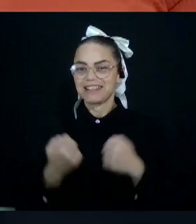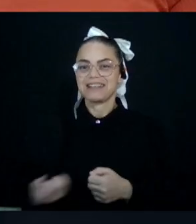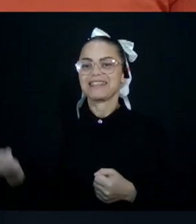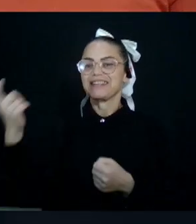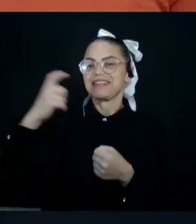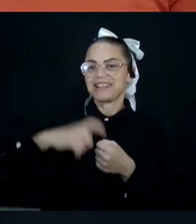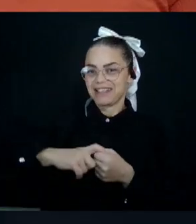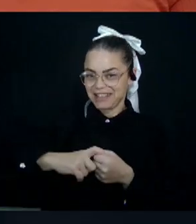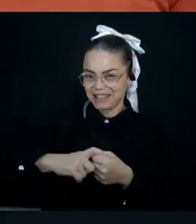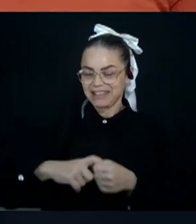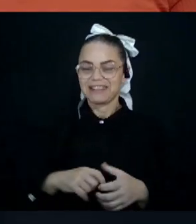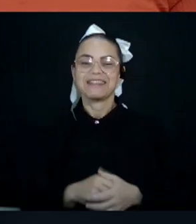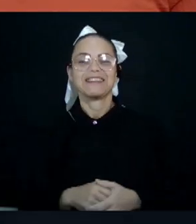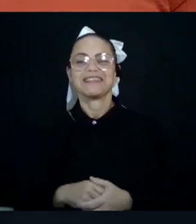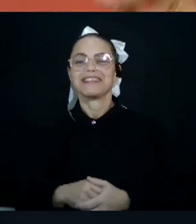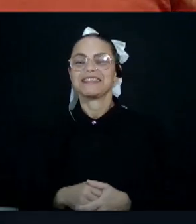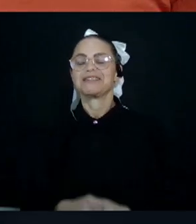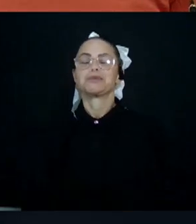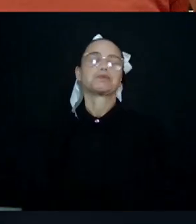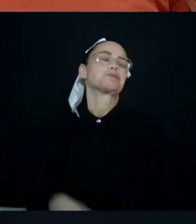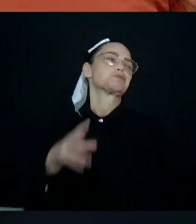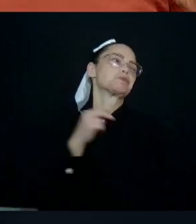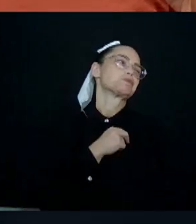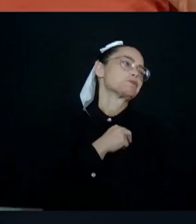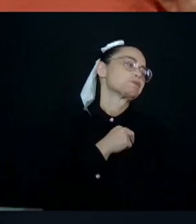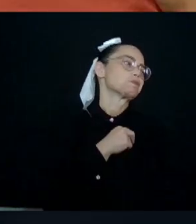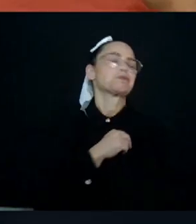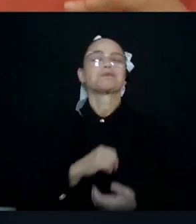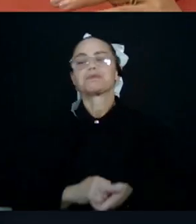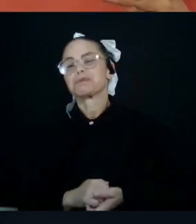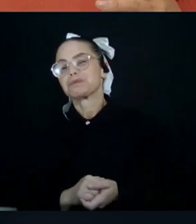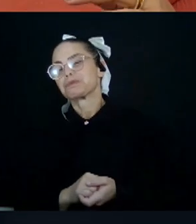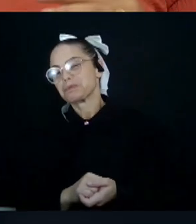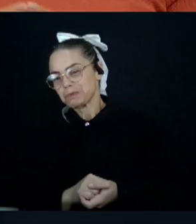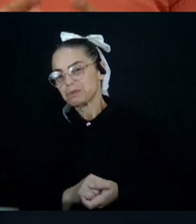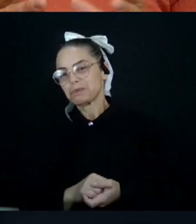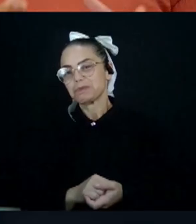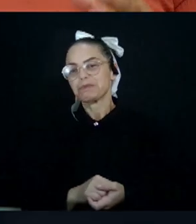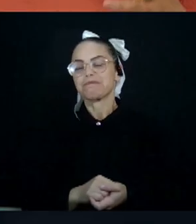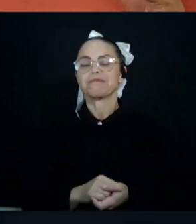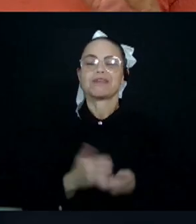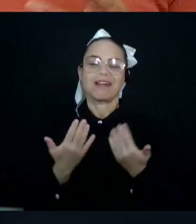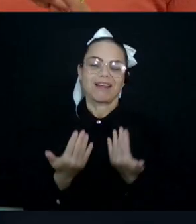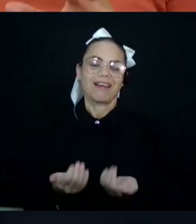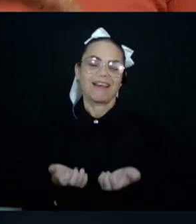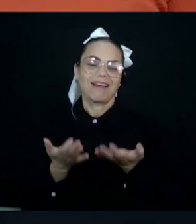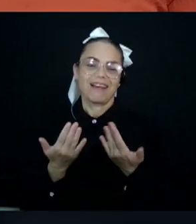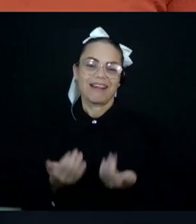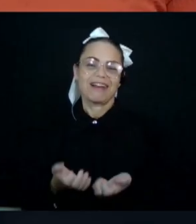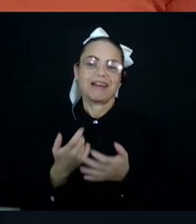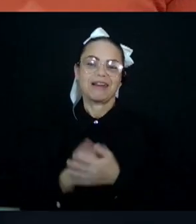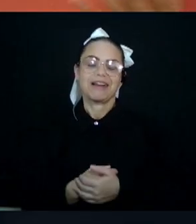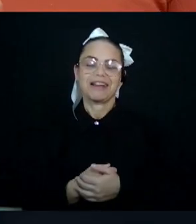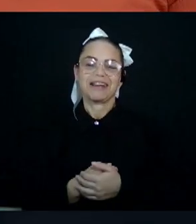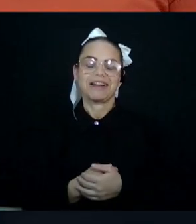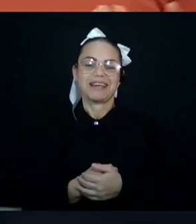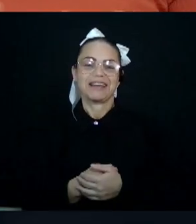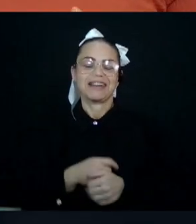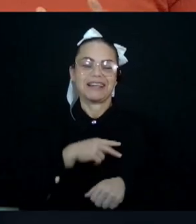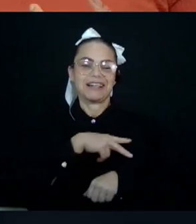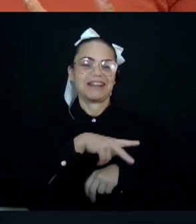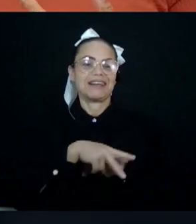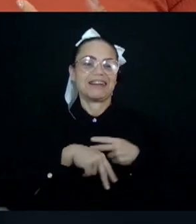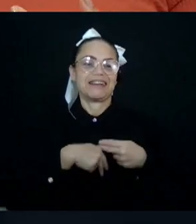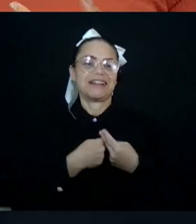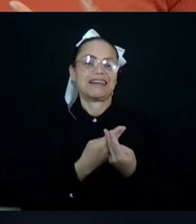voltar. Poxa vida, né, tenho aí entre aspas, gente, tudo muito leve, tá, um luto pós-viagem. Você já